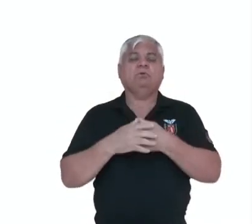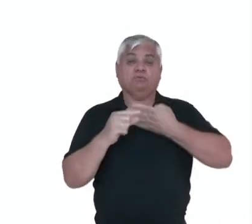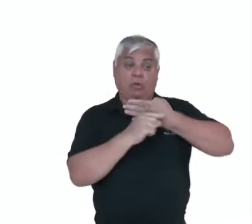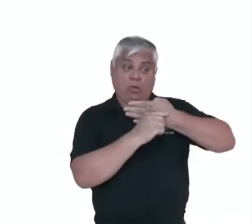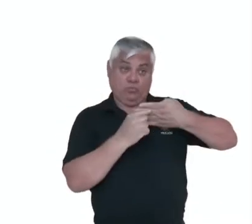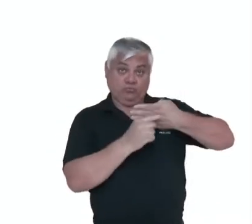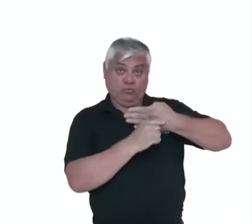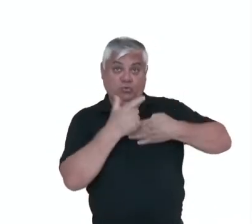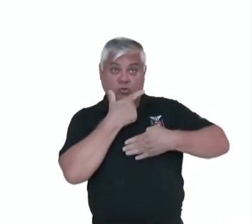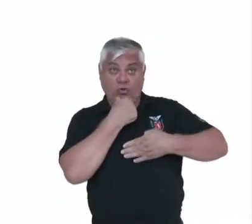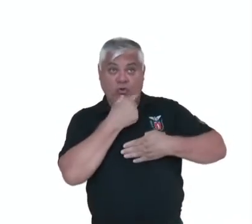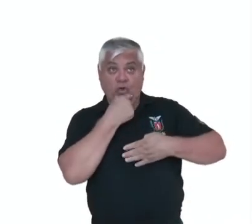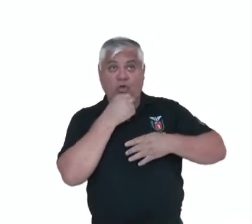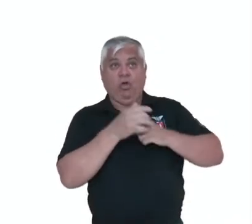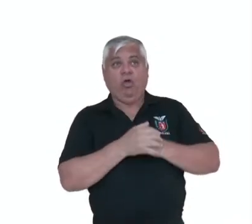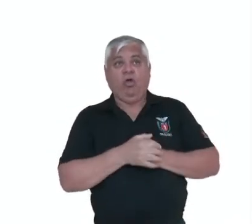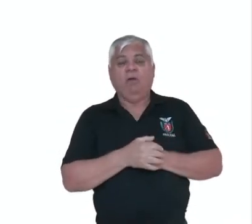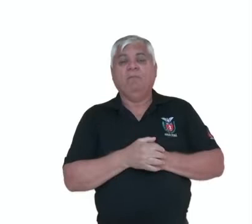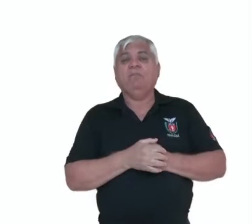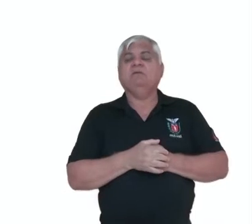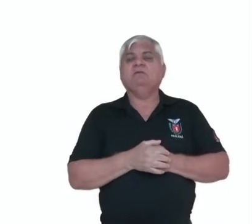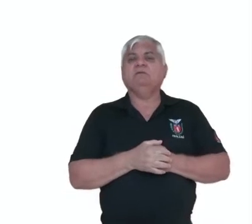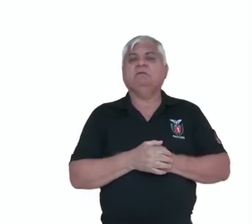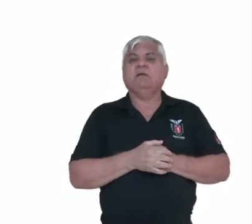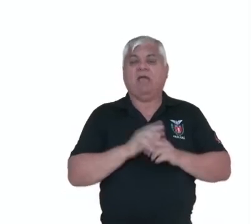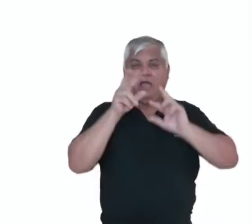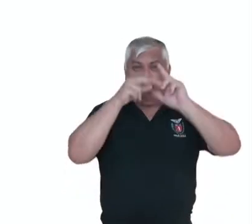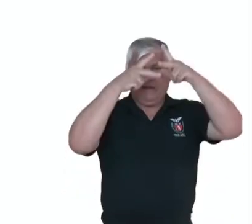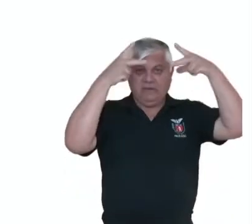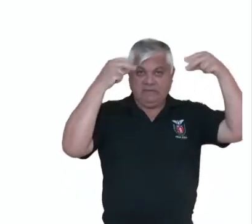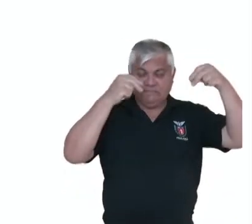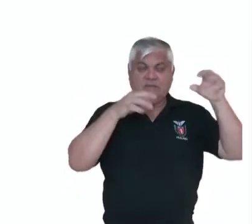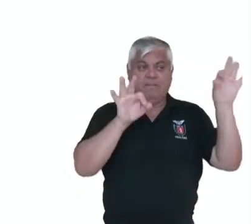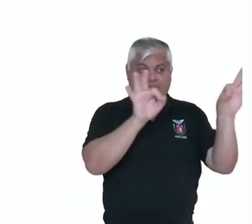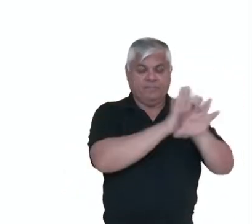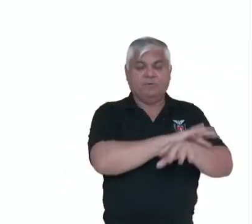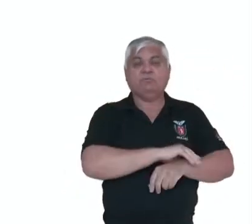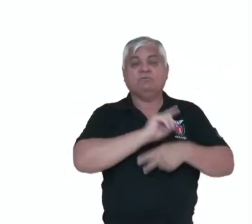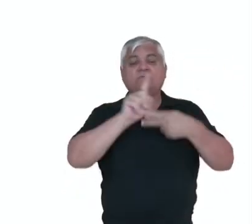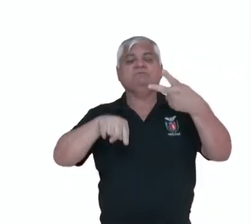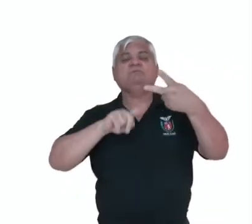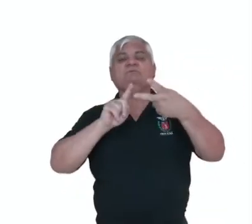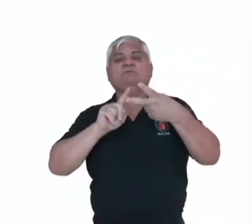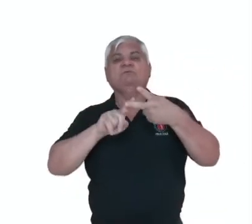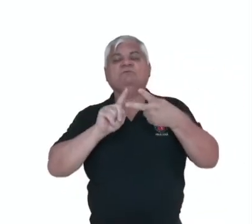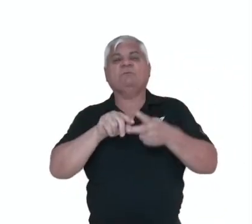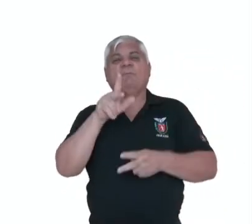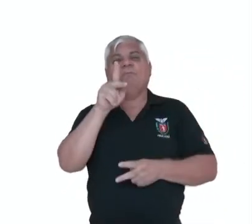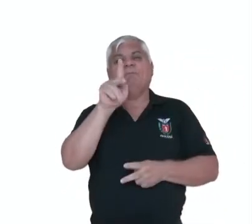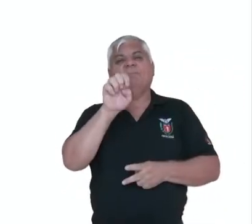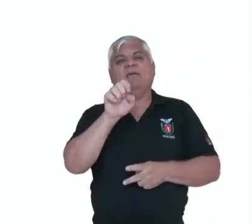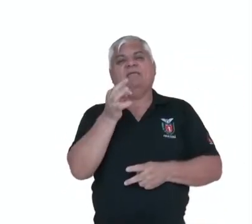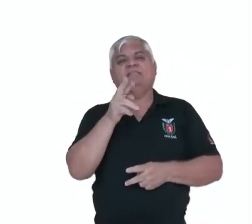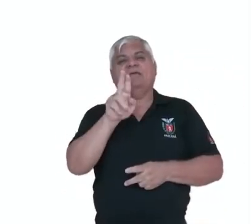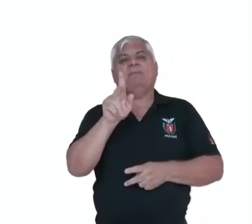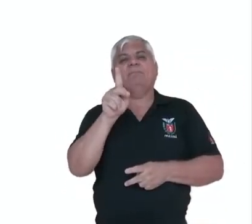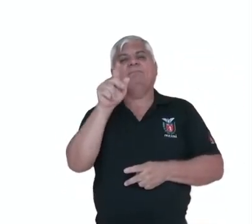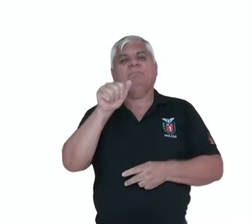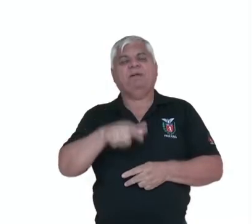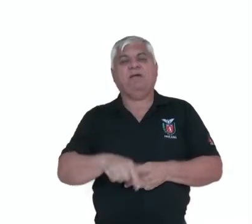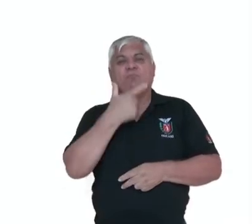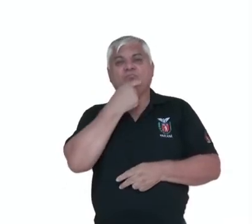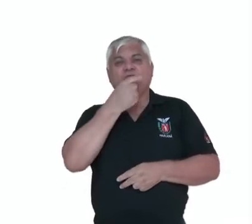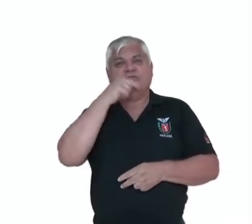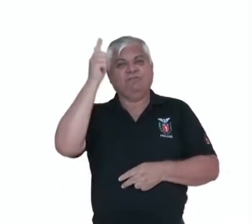Sir James Matthew Barrie escreveu Peter Pan, também inspirado em uma criança, no menino